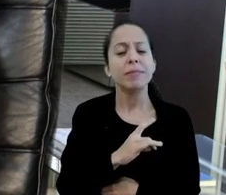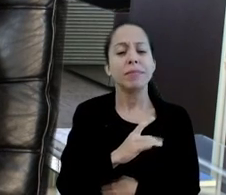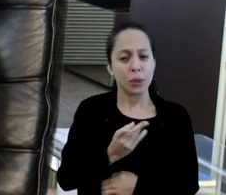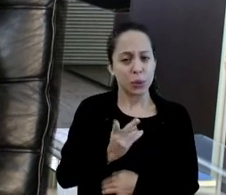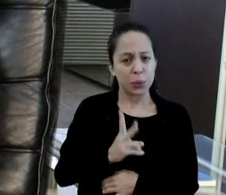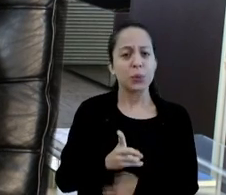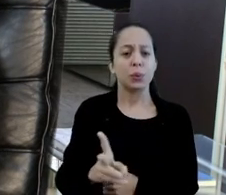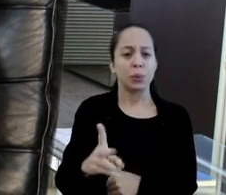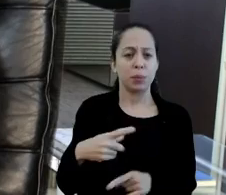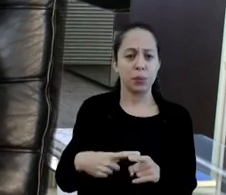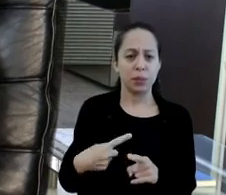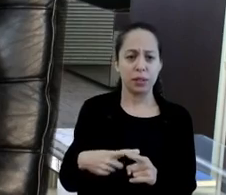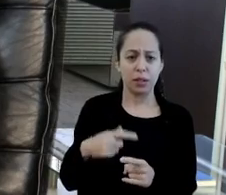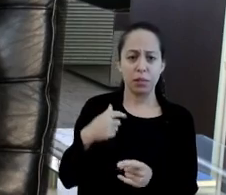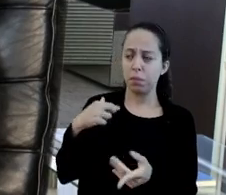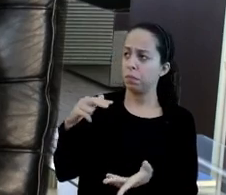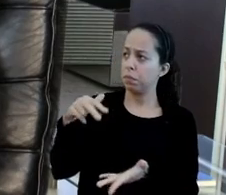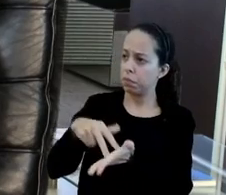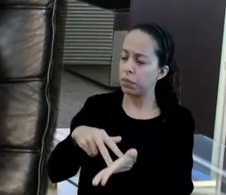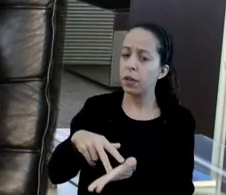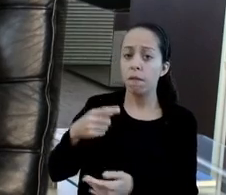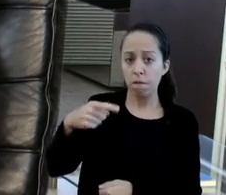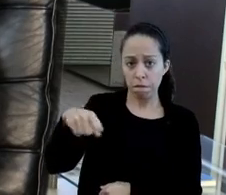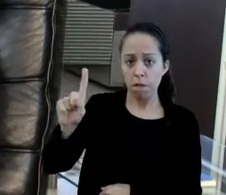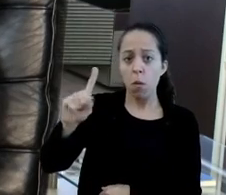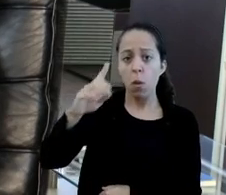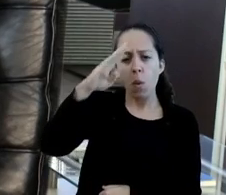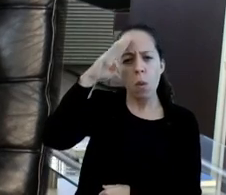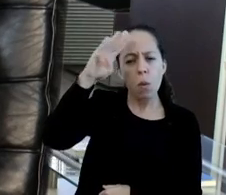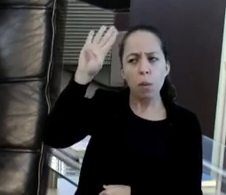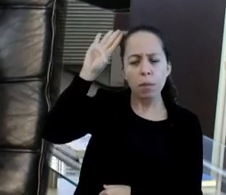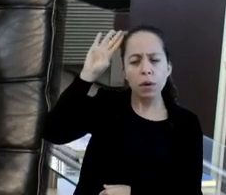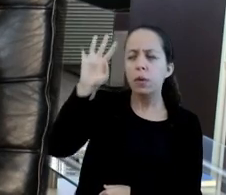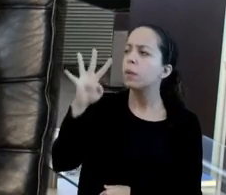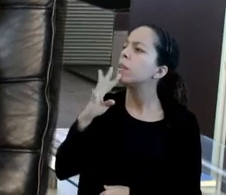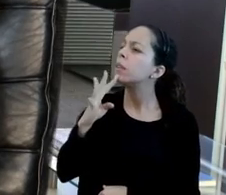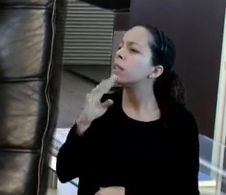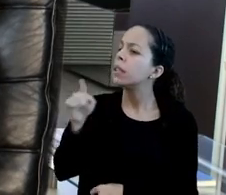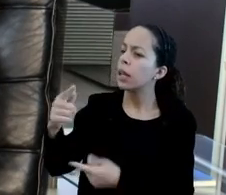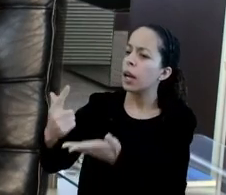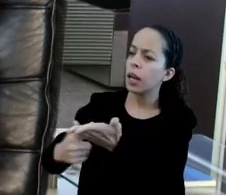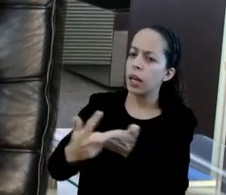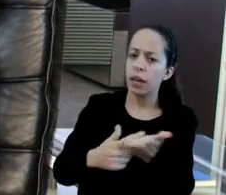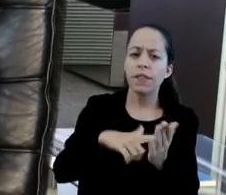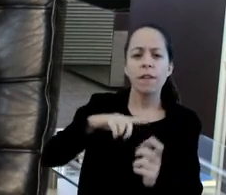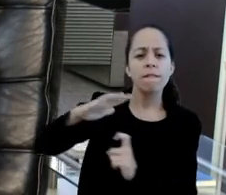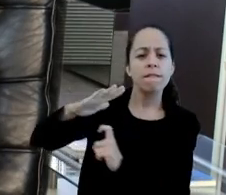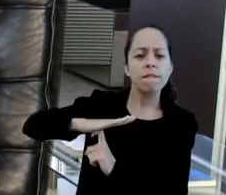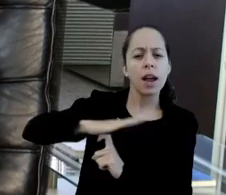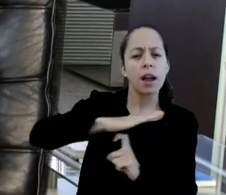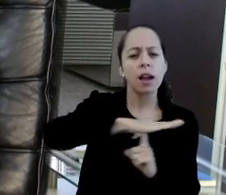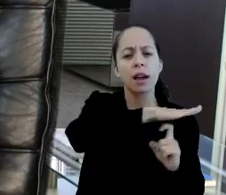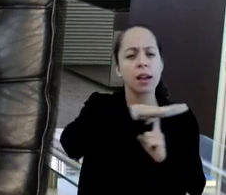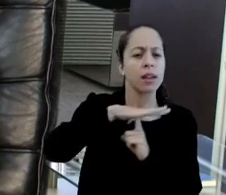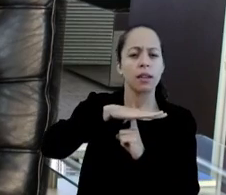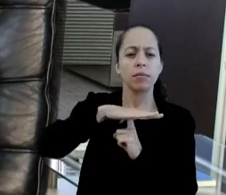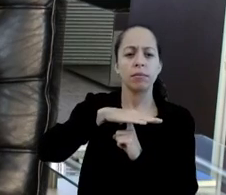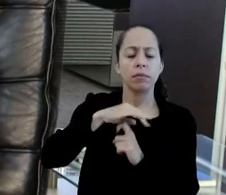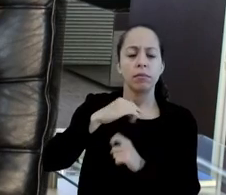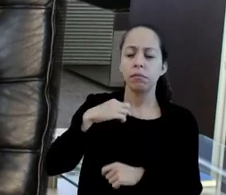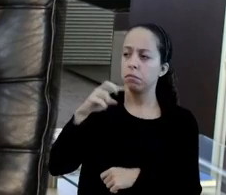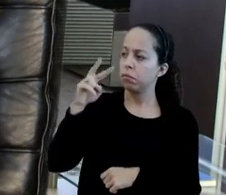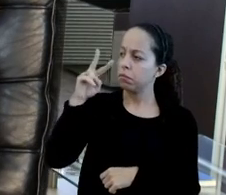Eu conheci a Feira do Livro de Havana, num forte, fiquei sabendo o que significava aquele forte lá